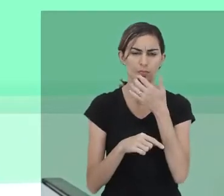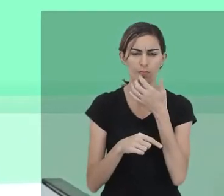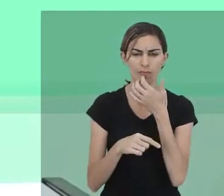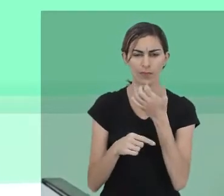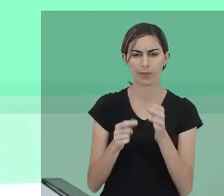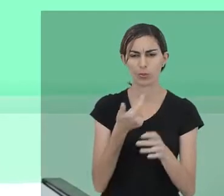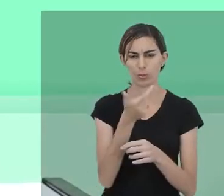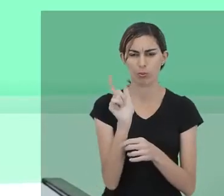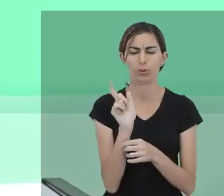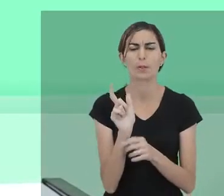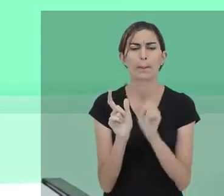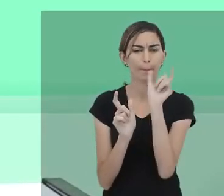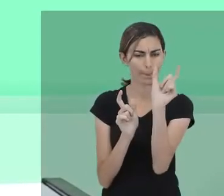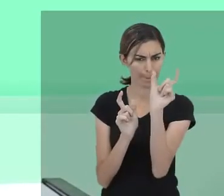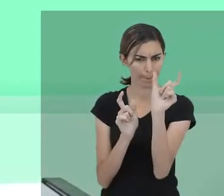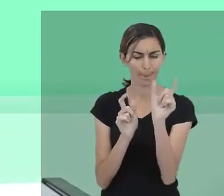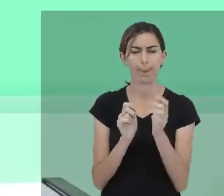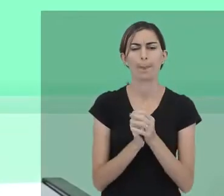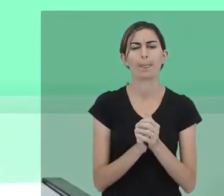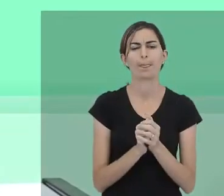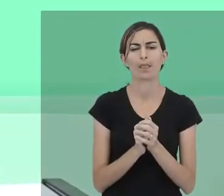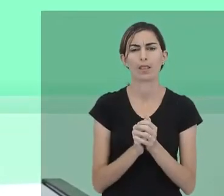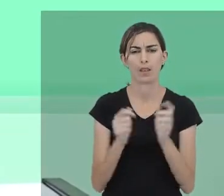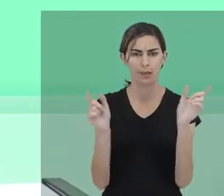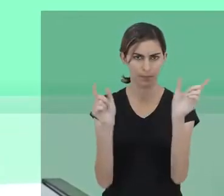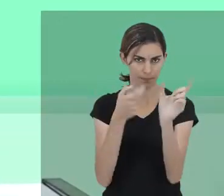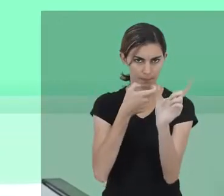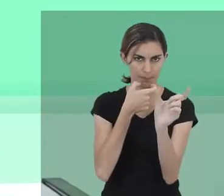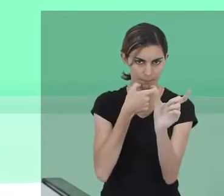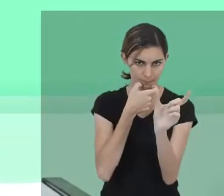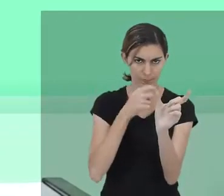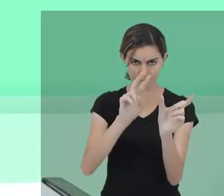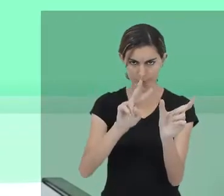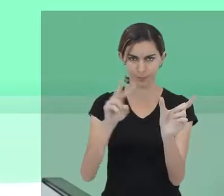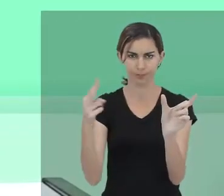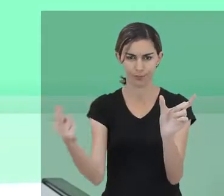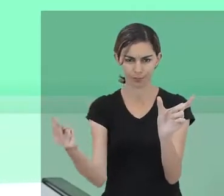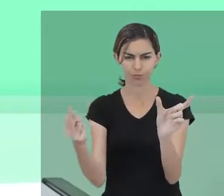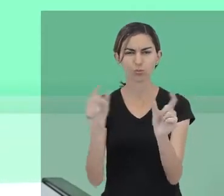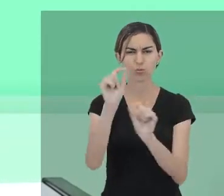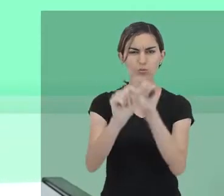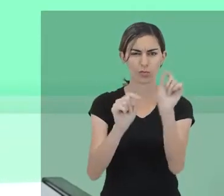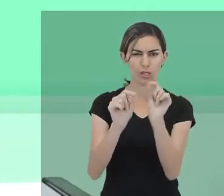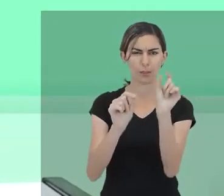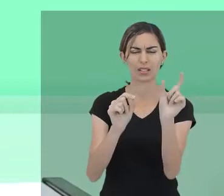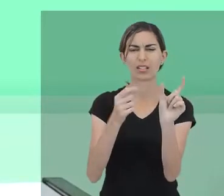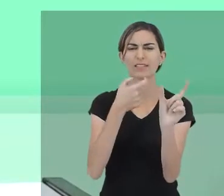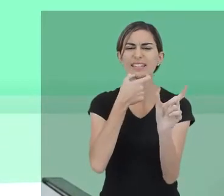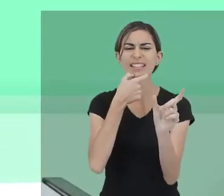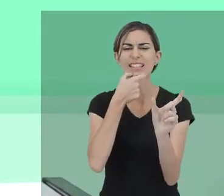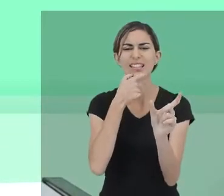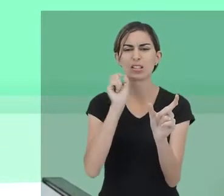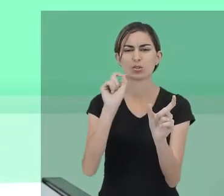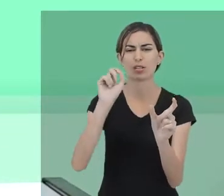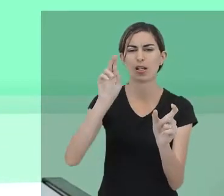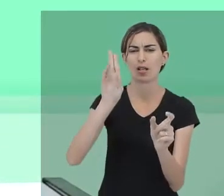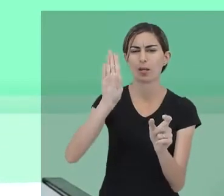o B2C. Essa é a abreviação. B2C. O que é isso, professor?